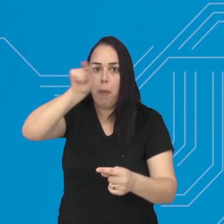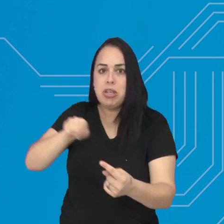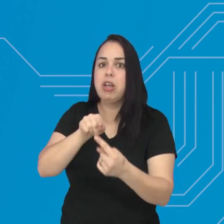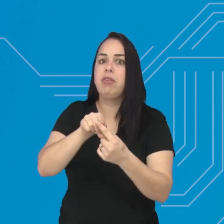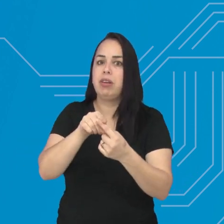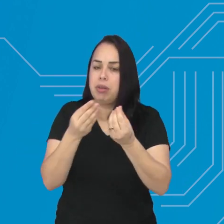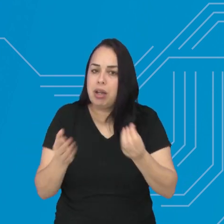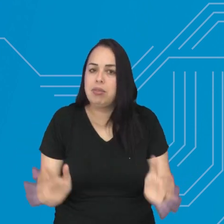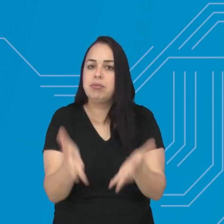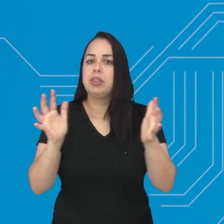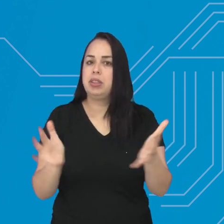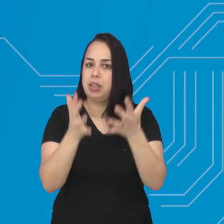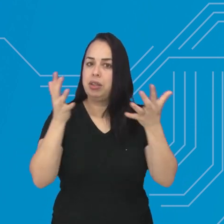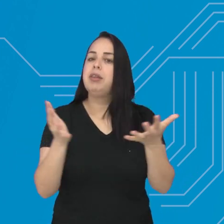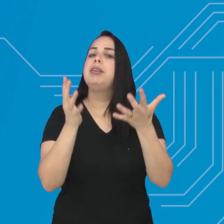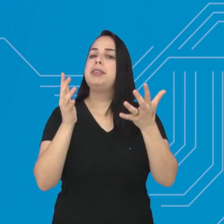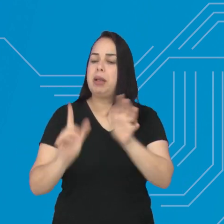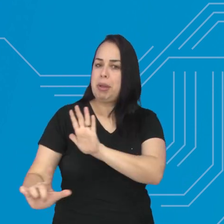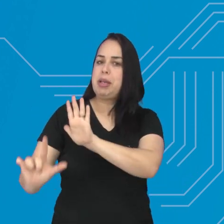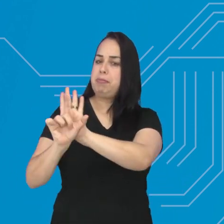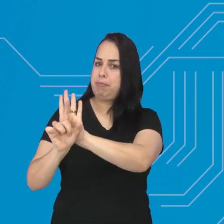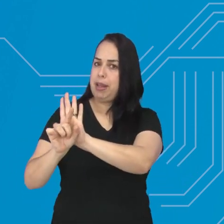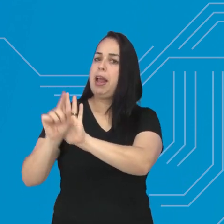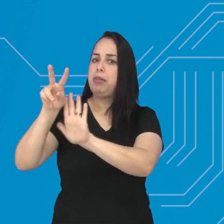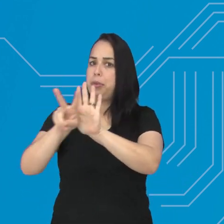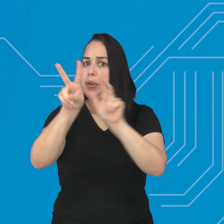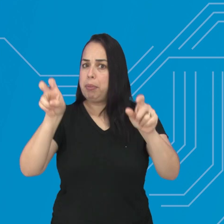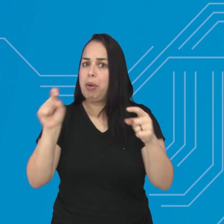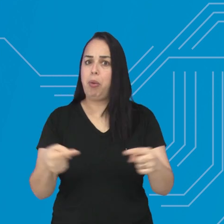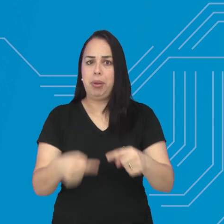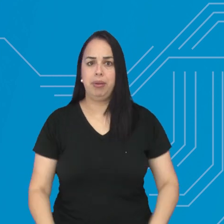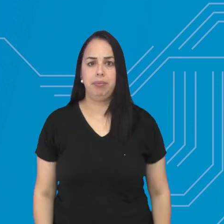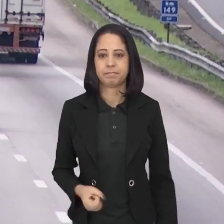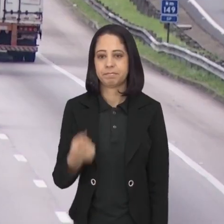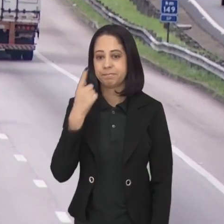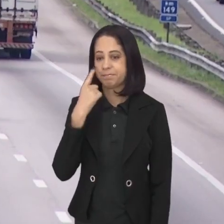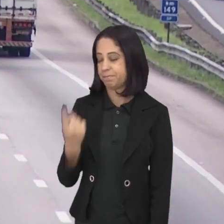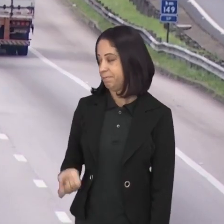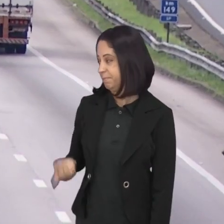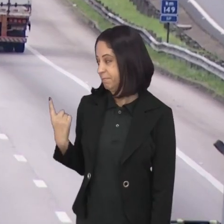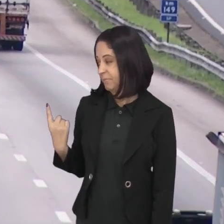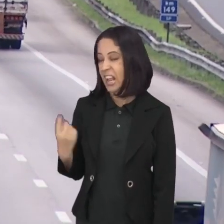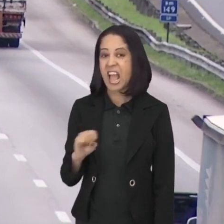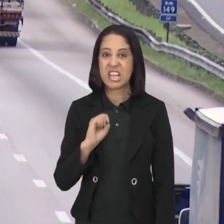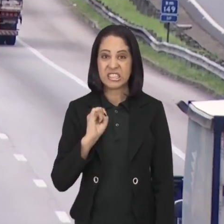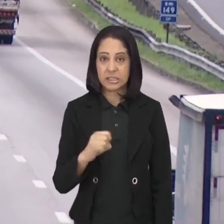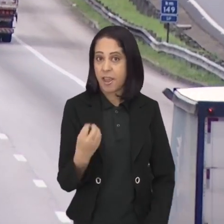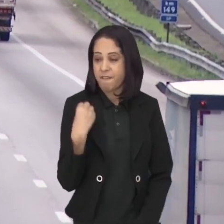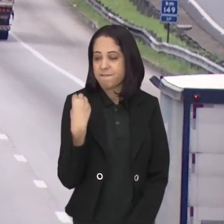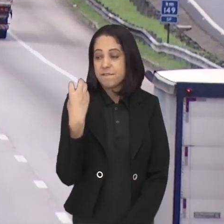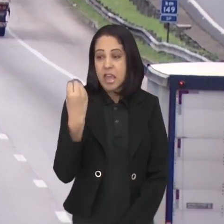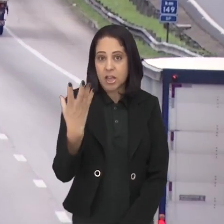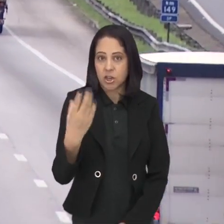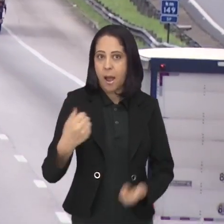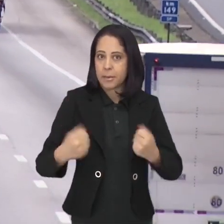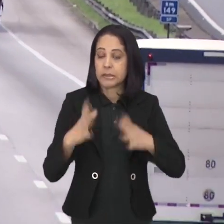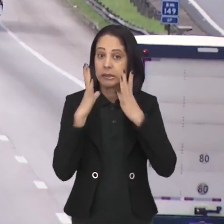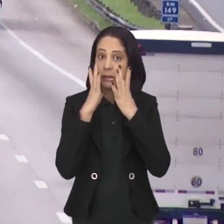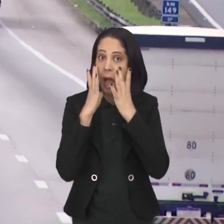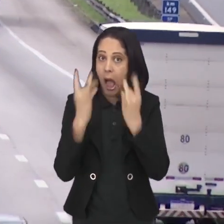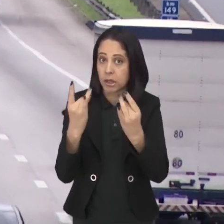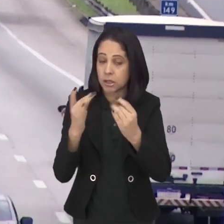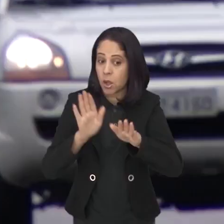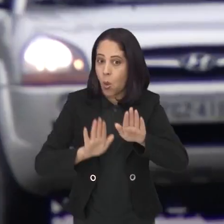que a campanha possa servir de incentivo até para a criação de uma lei sobre o tema. Se for pegar a estrada, atenção